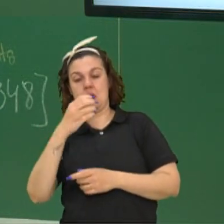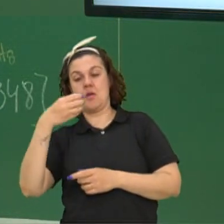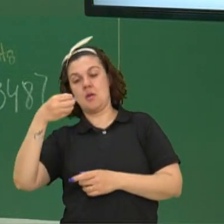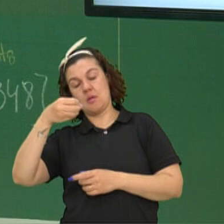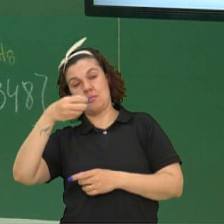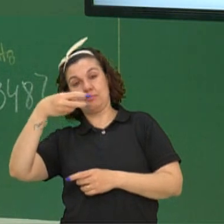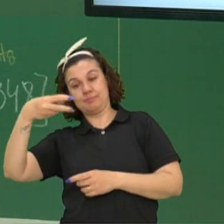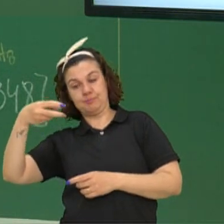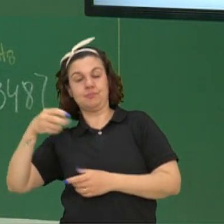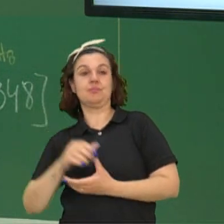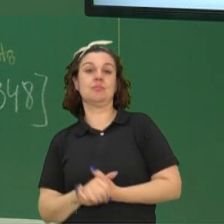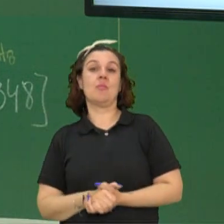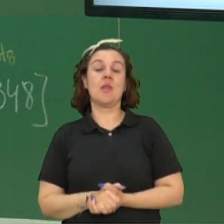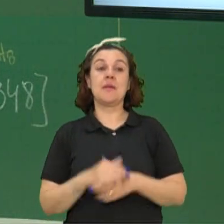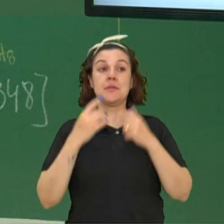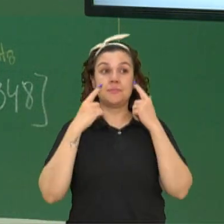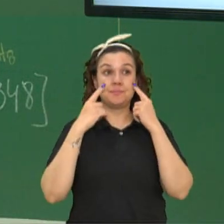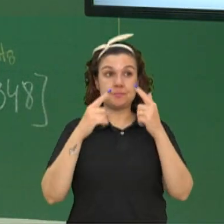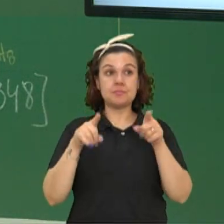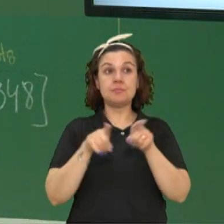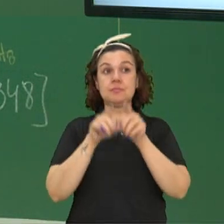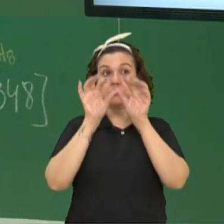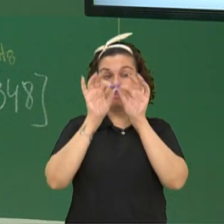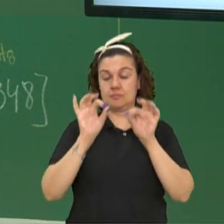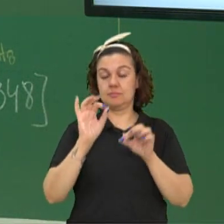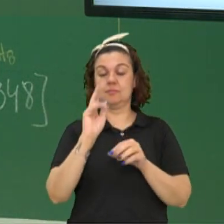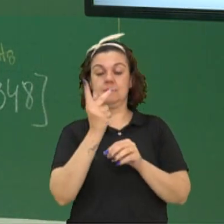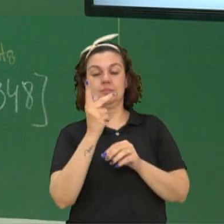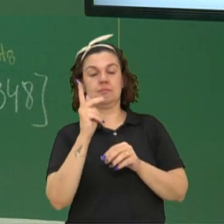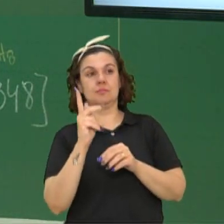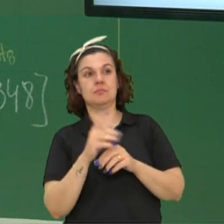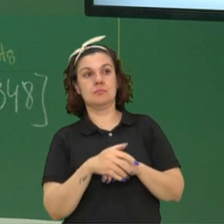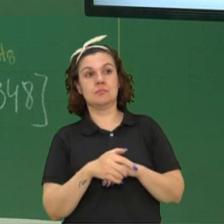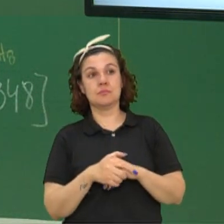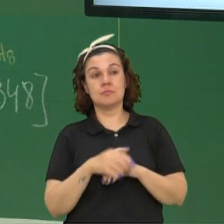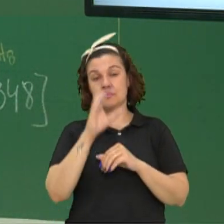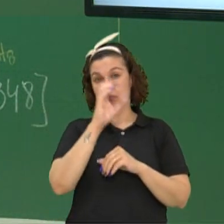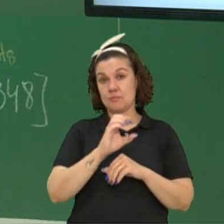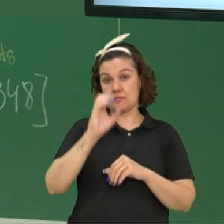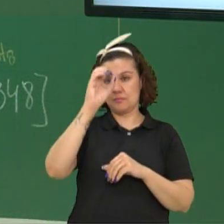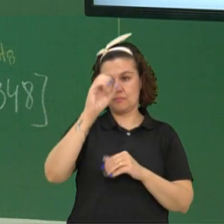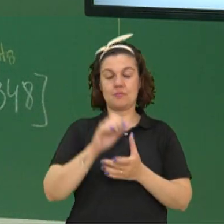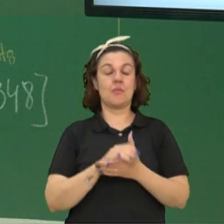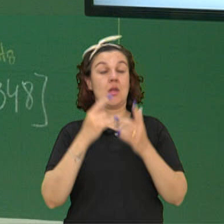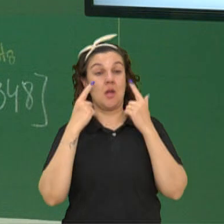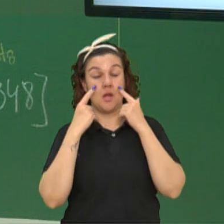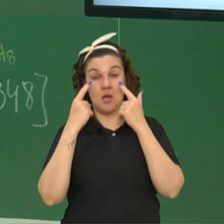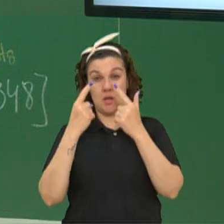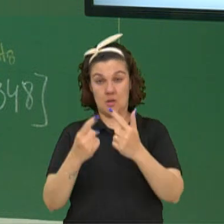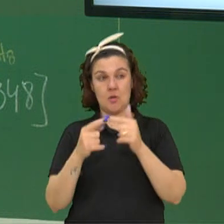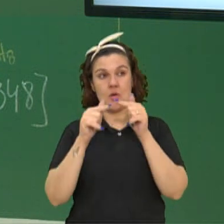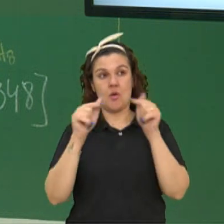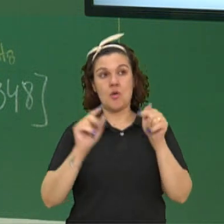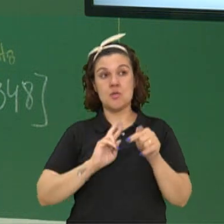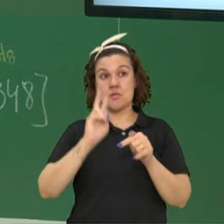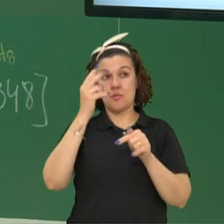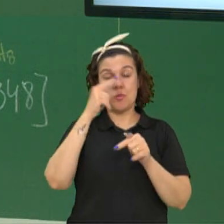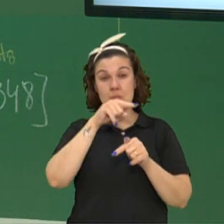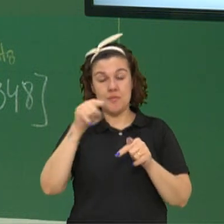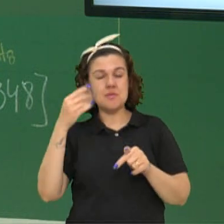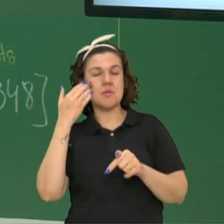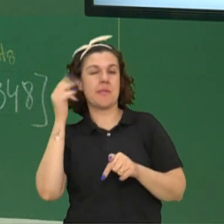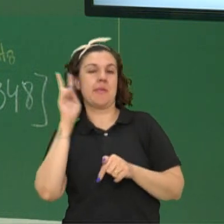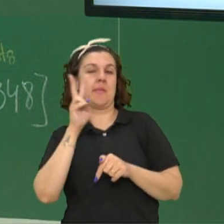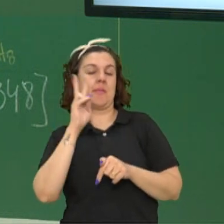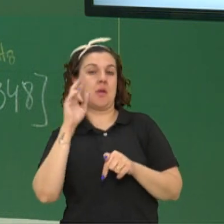e ligação simples entre hidrogênio e água. Aqui em cima eu coloquei os valores dos coeficientes estequiométricos para que a gente lembre